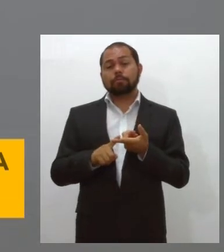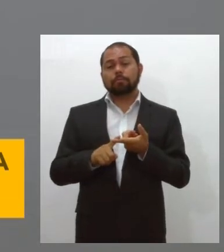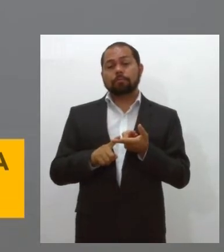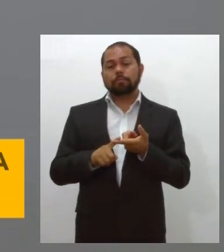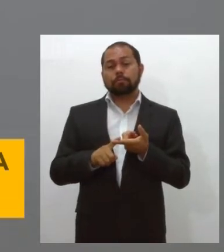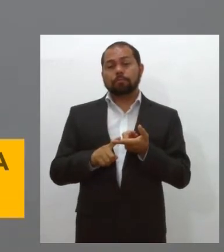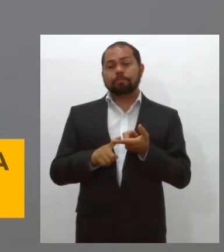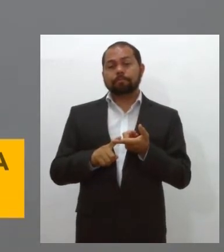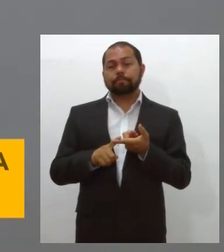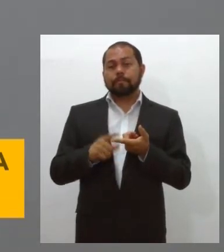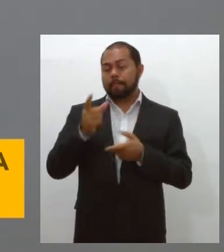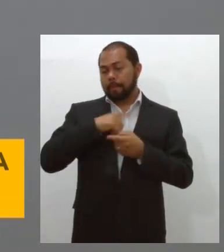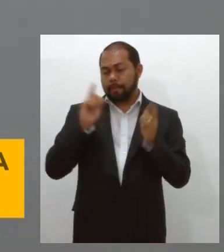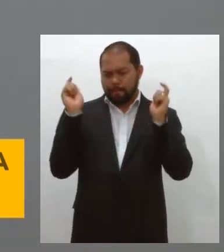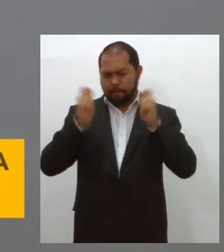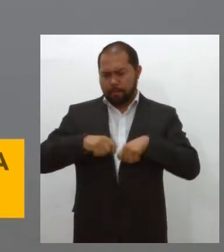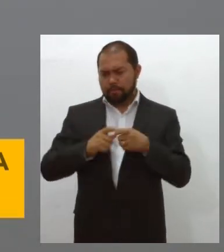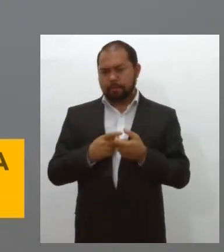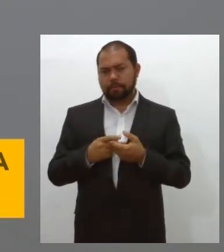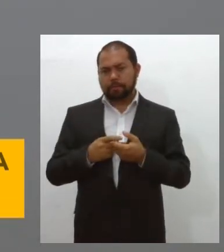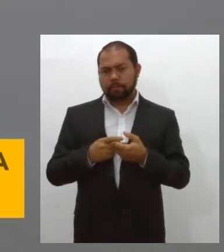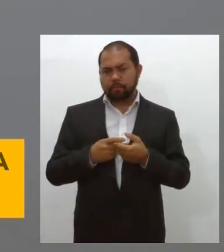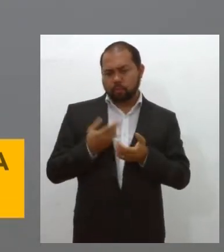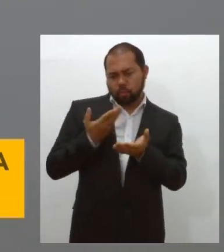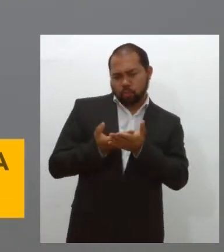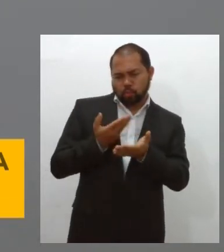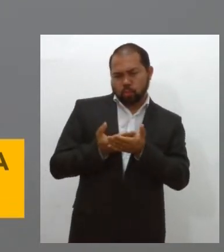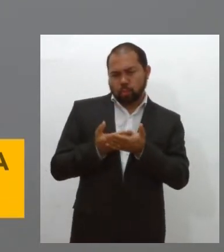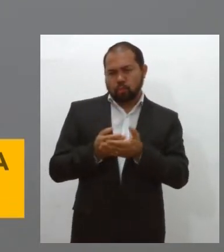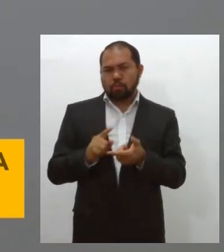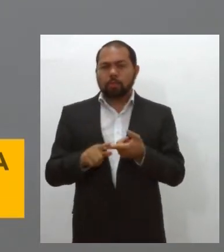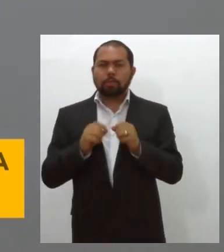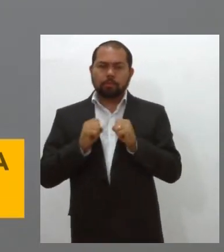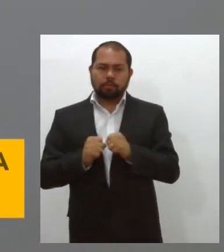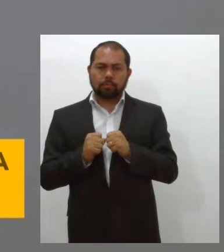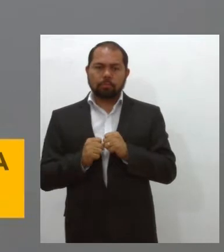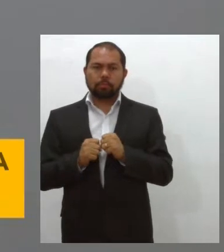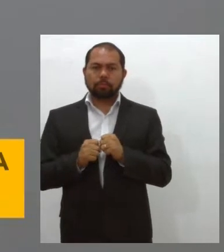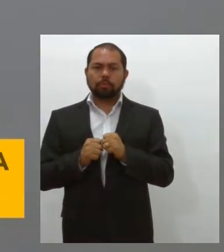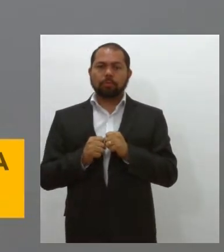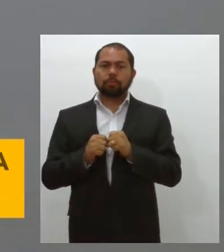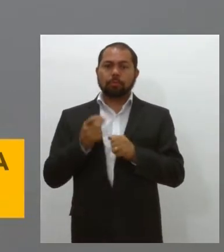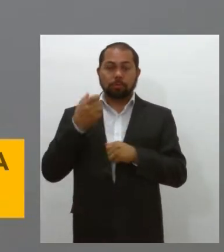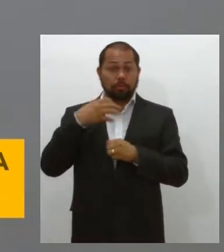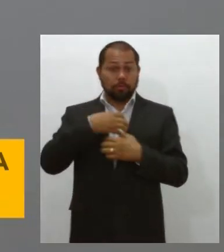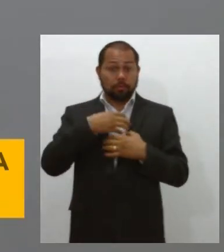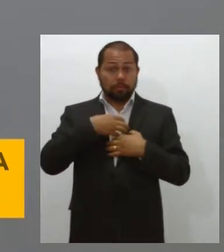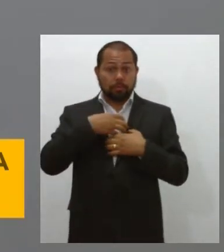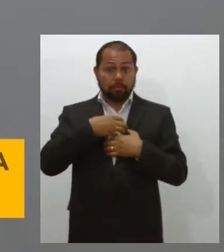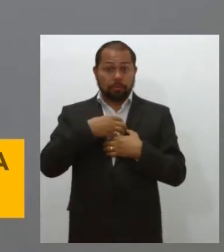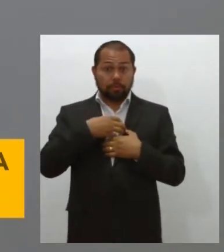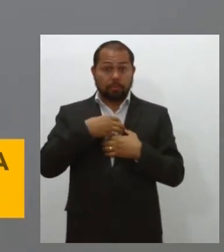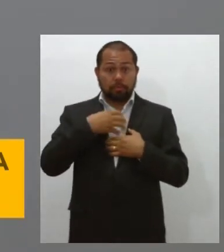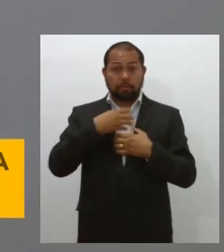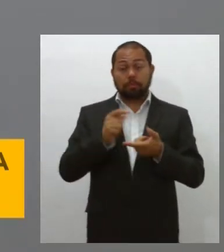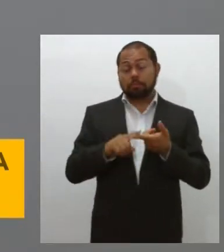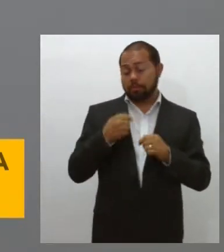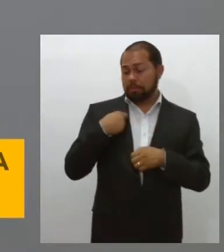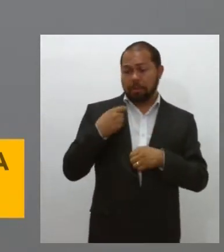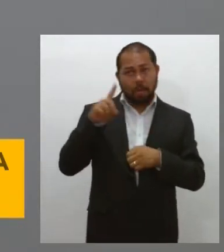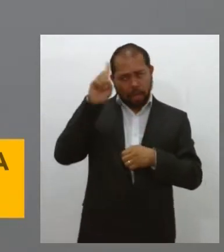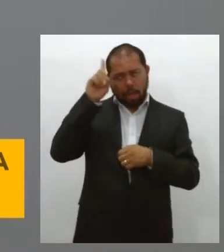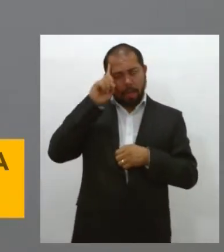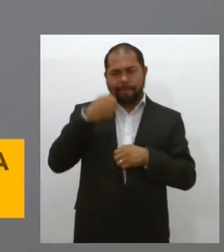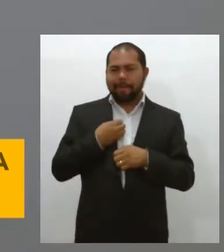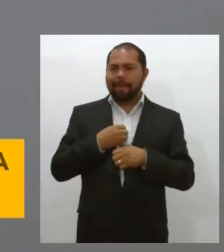ter uma capacitação, um estudo assim, que ele possa ver os sentimentos dele, porque nem todos os dias a gente acorda bem,